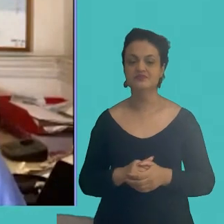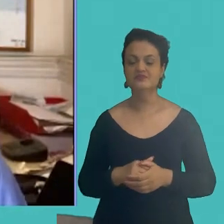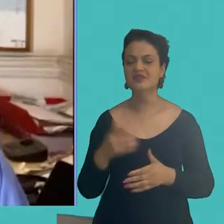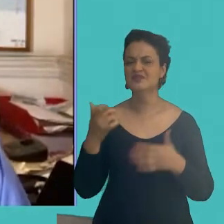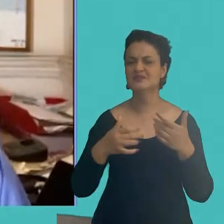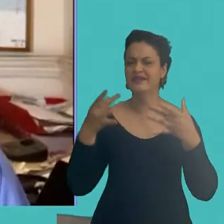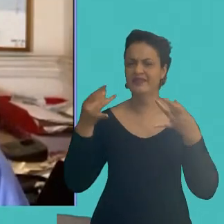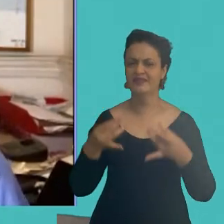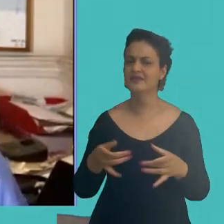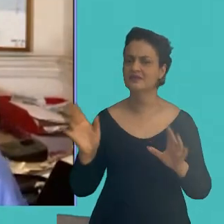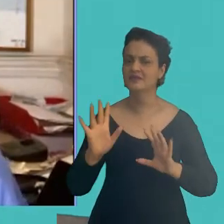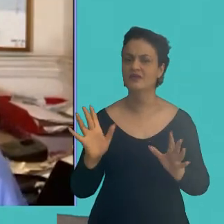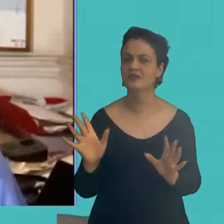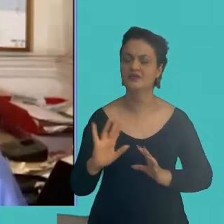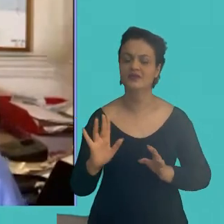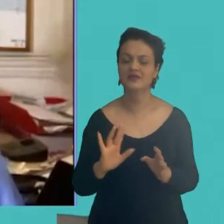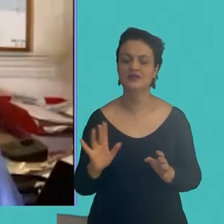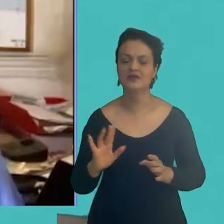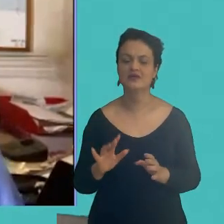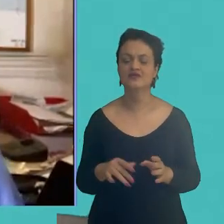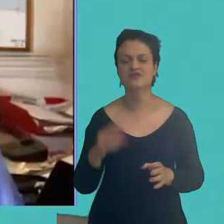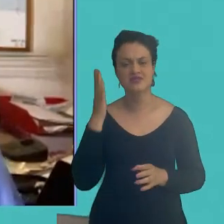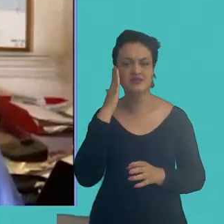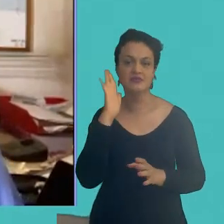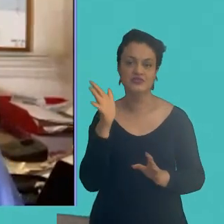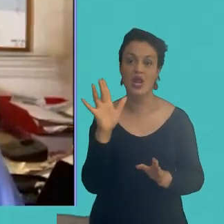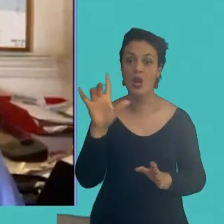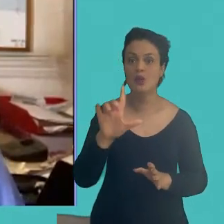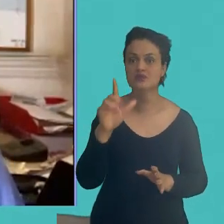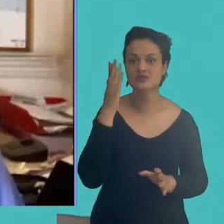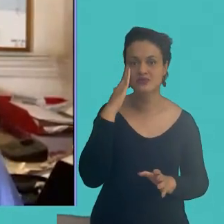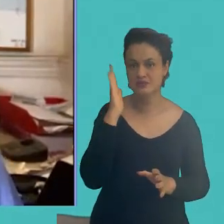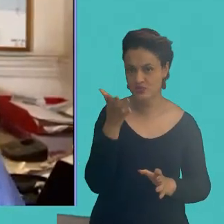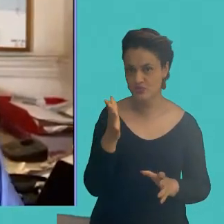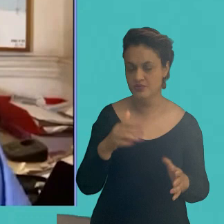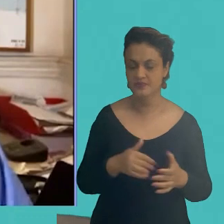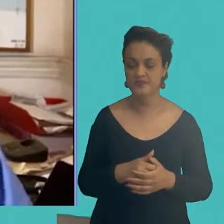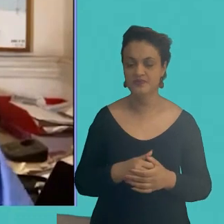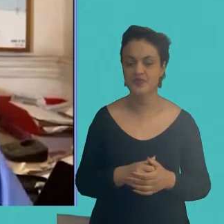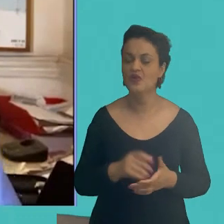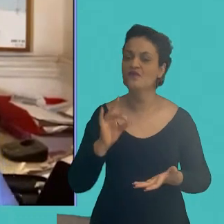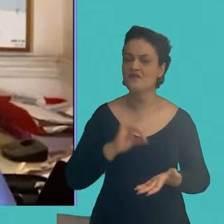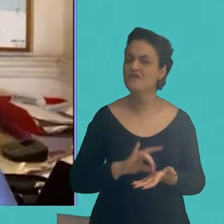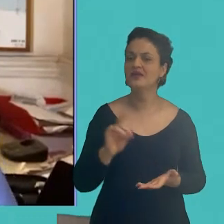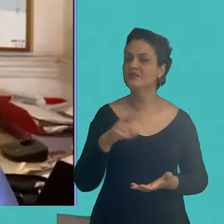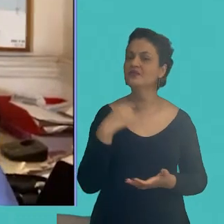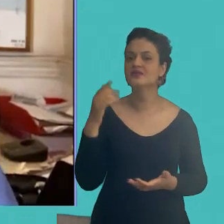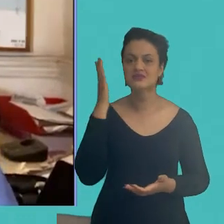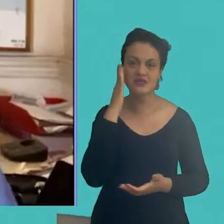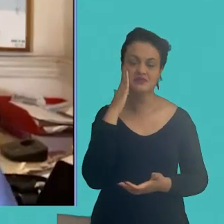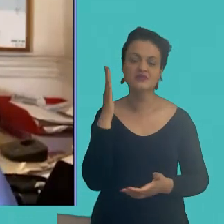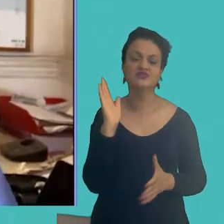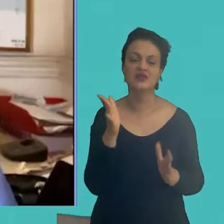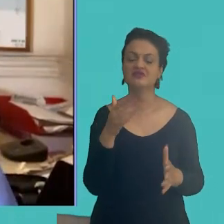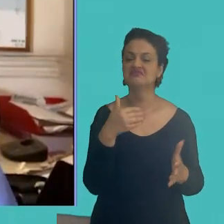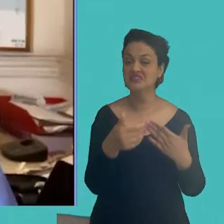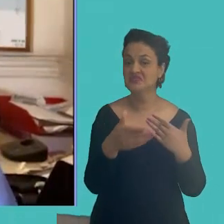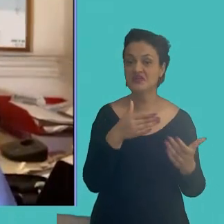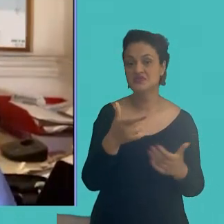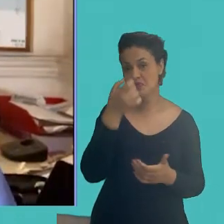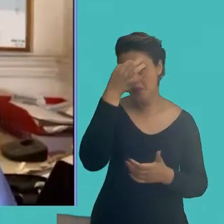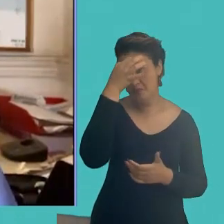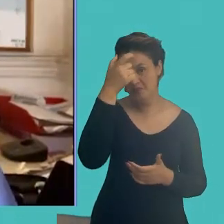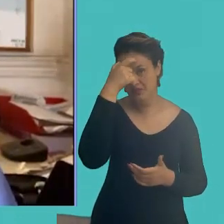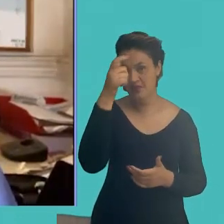é suficientemente óbvio. Um fato, eu acho que sobre o qual todos nós aqui, não importa as nossas diferenças políticas ou